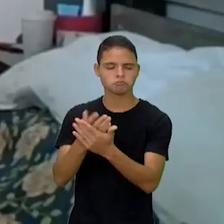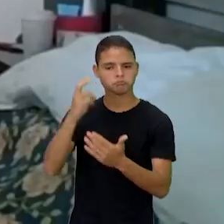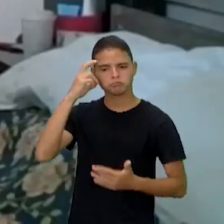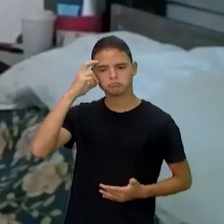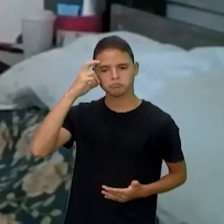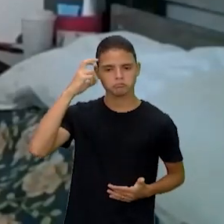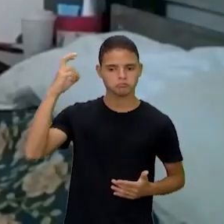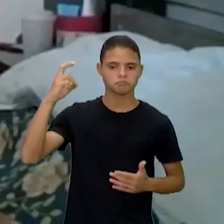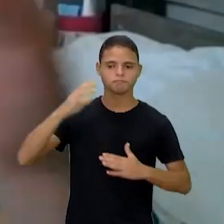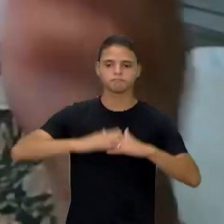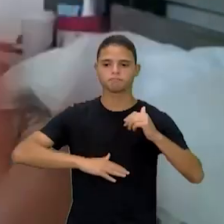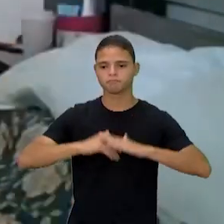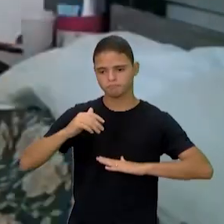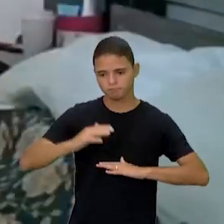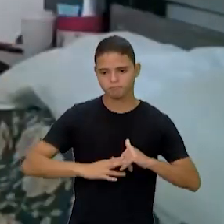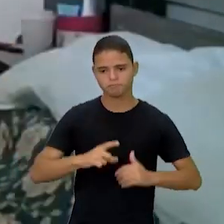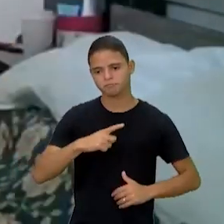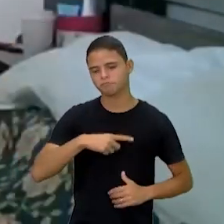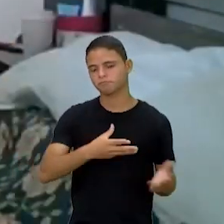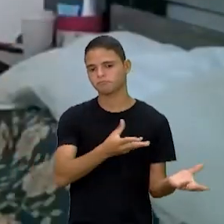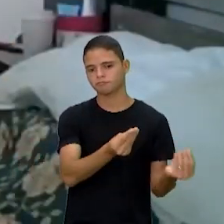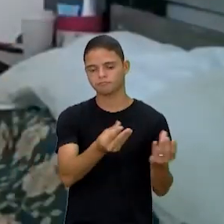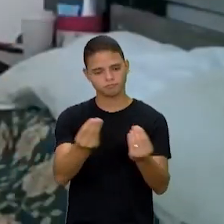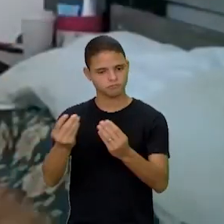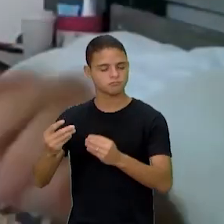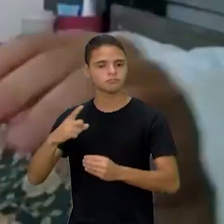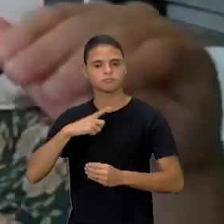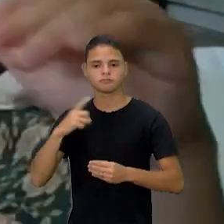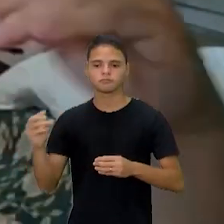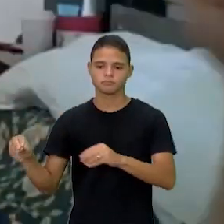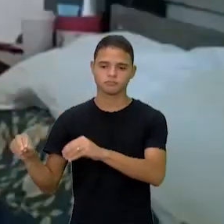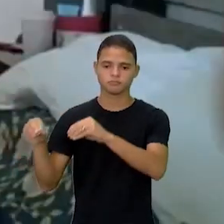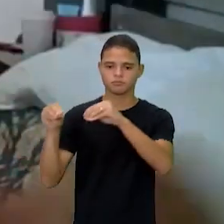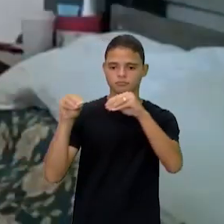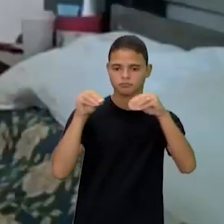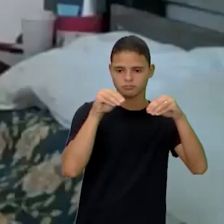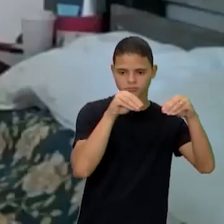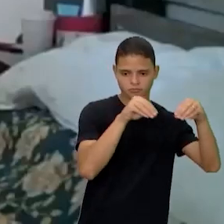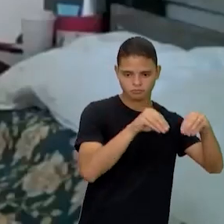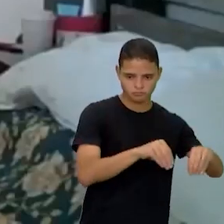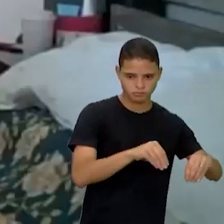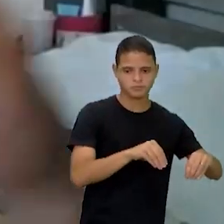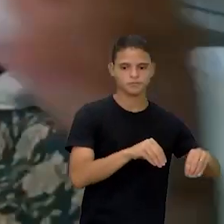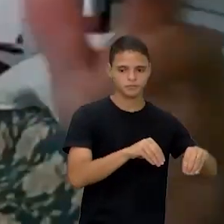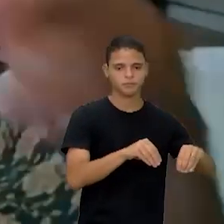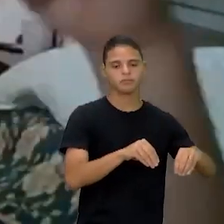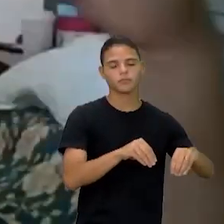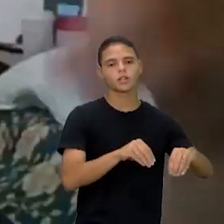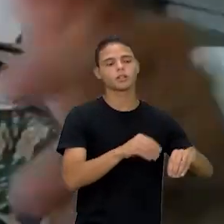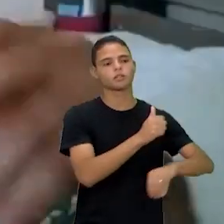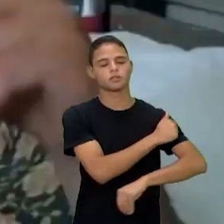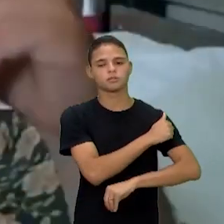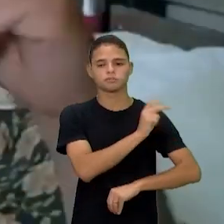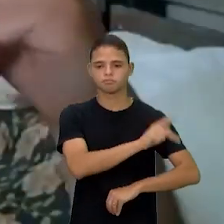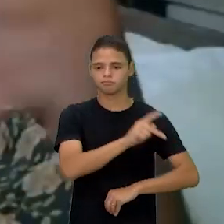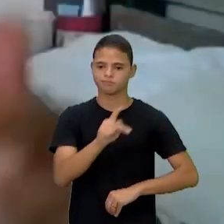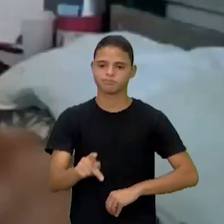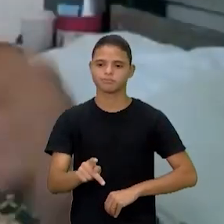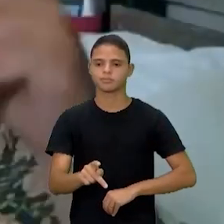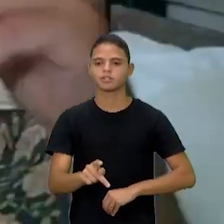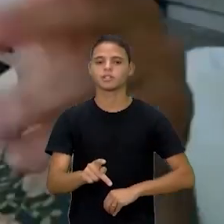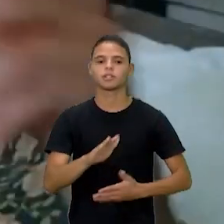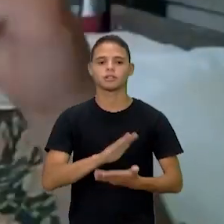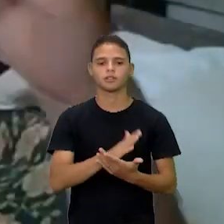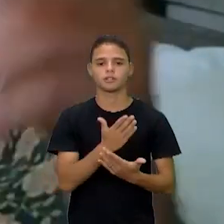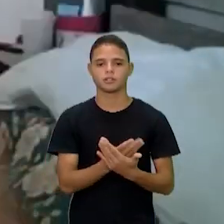uma instituição onde, assim, tá cheio de gente que vem, né, das camadas mais altas da sociedade, os alunos, professores, gente que estudou